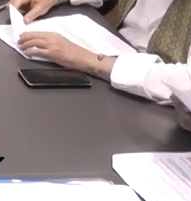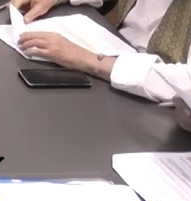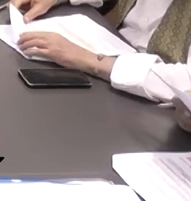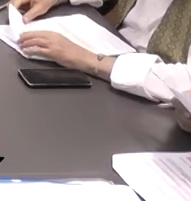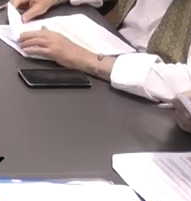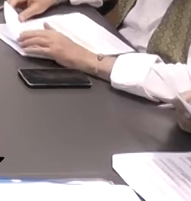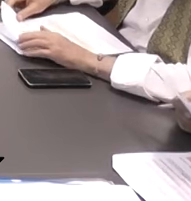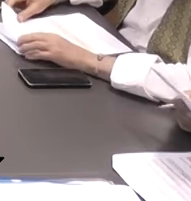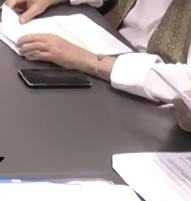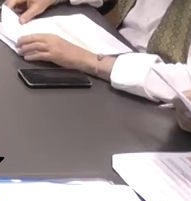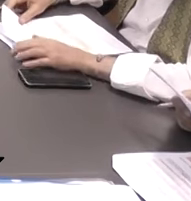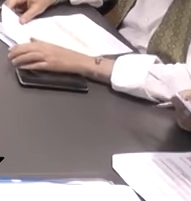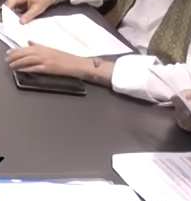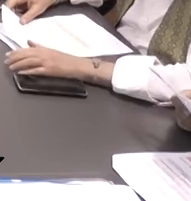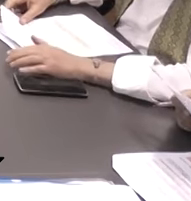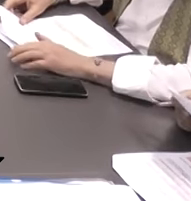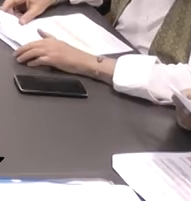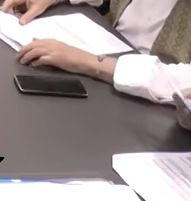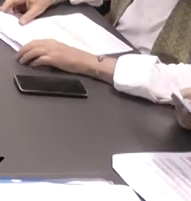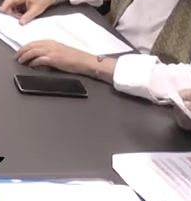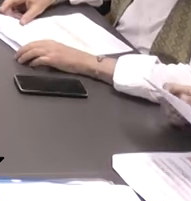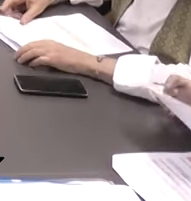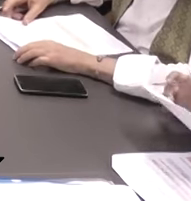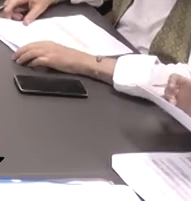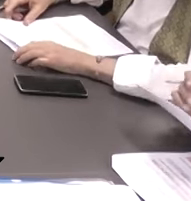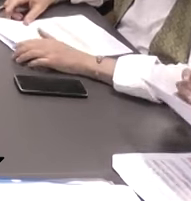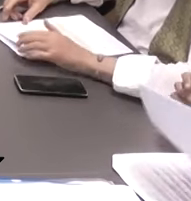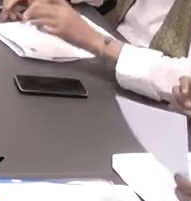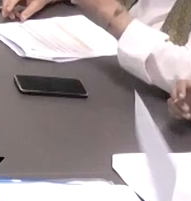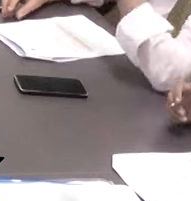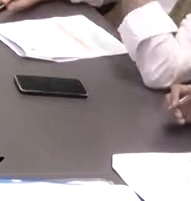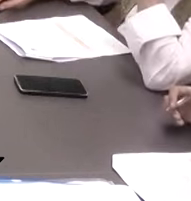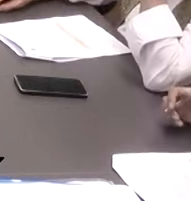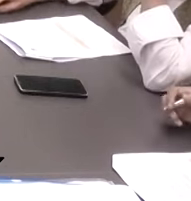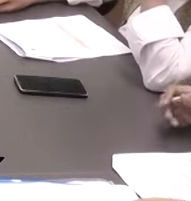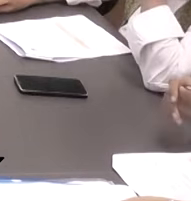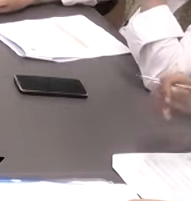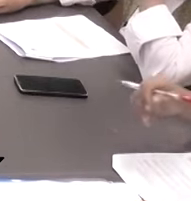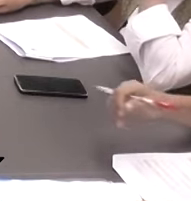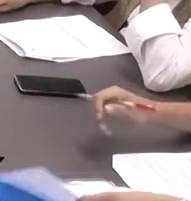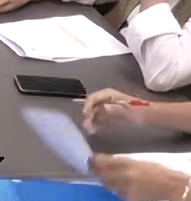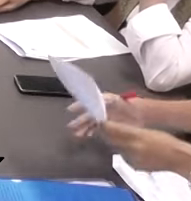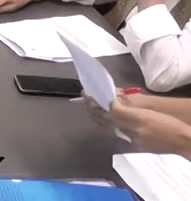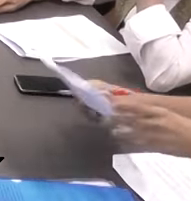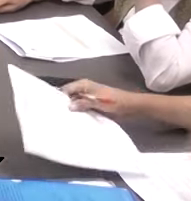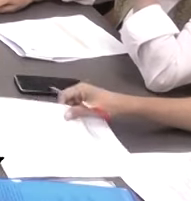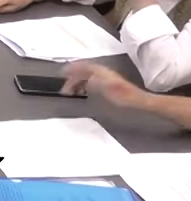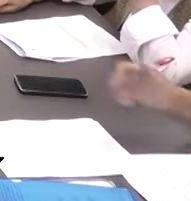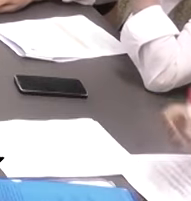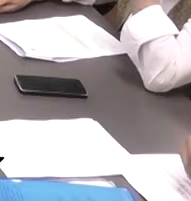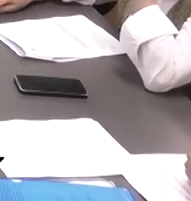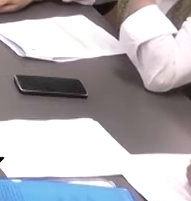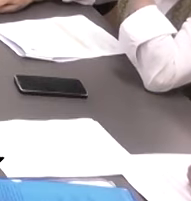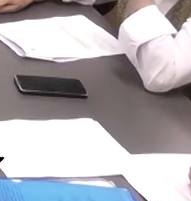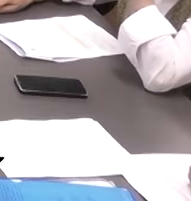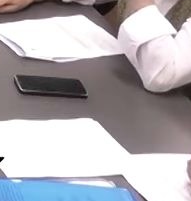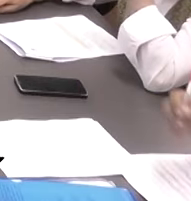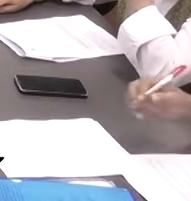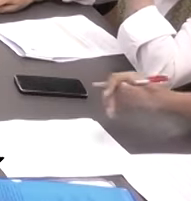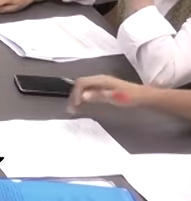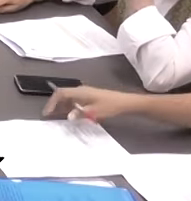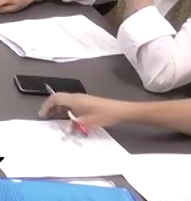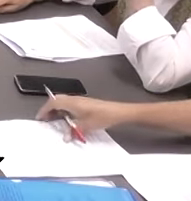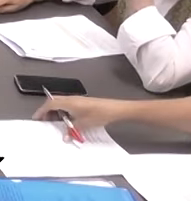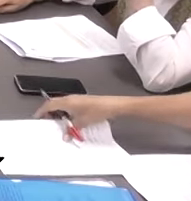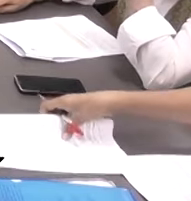Encerrada a discussão. Em votação, senhores que aprovam, permaneçam como estão. Aprovado. Passo. Agora só tem o 29, que é de